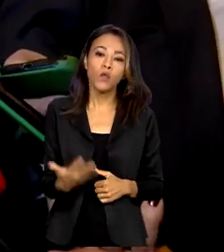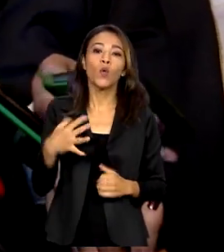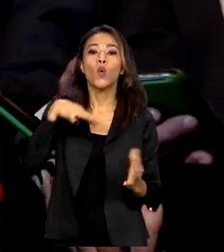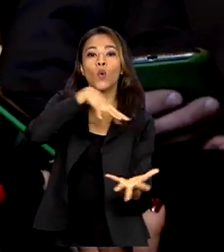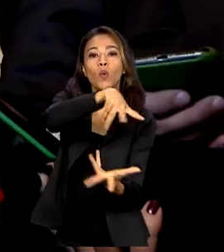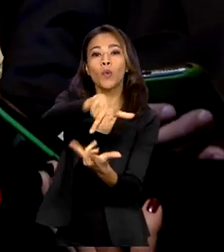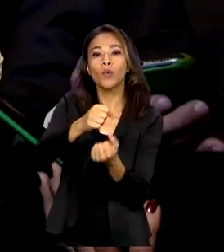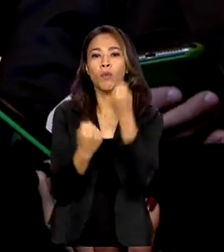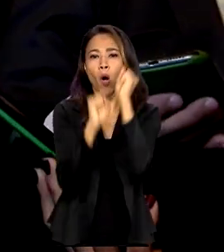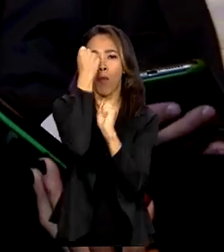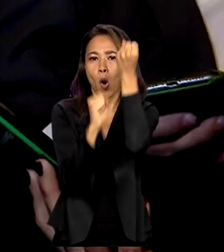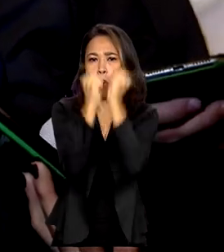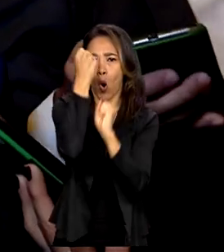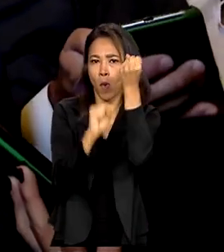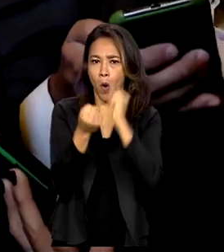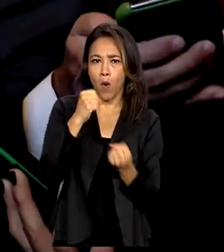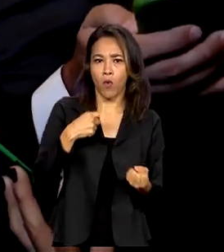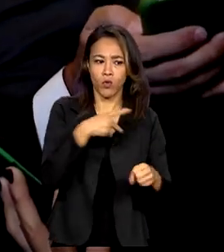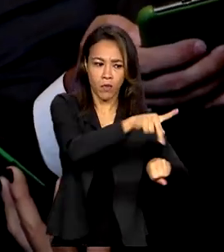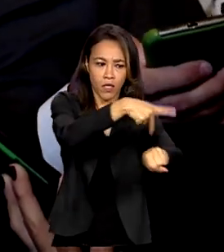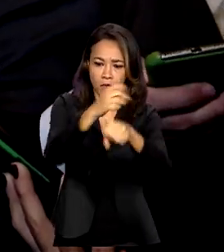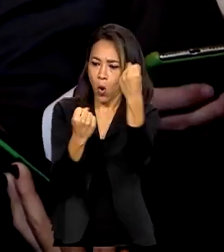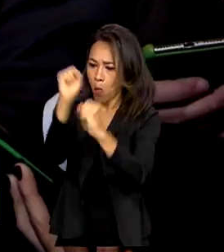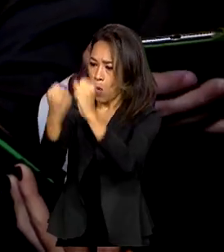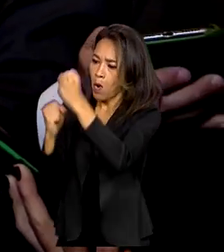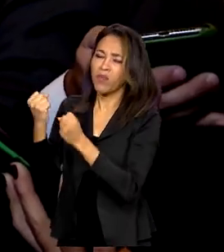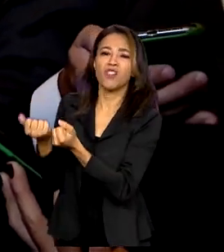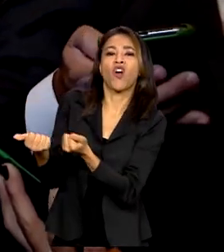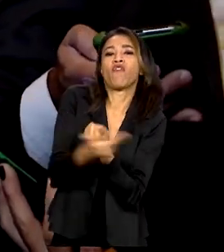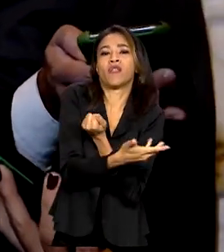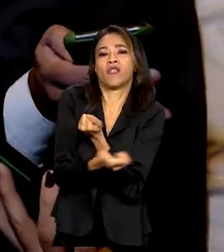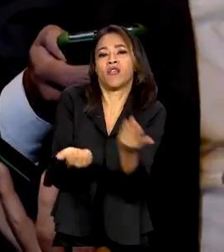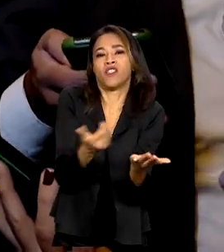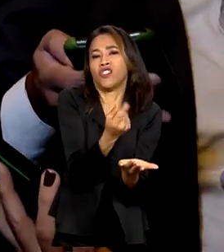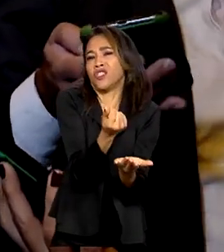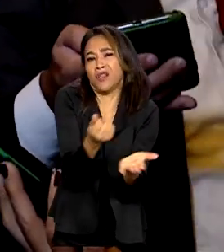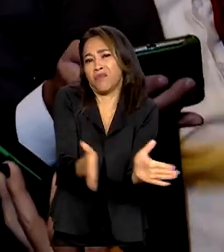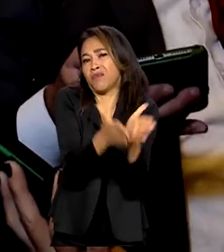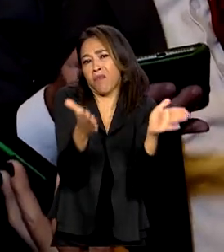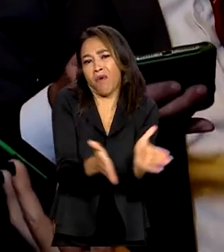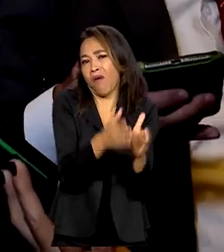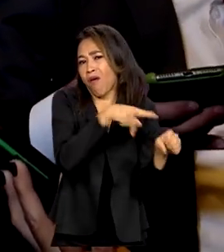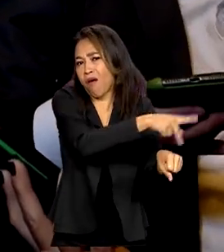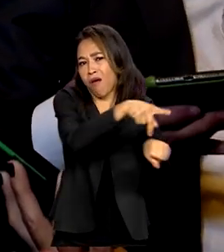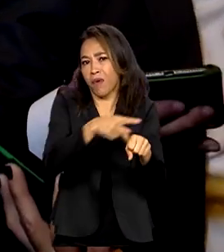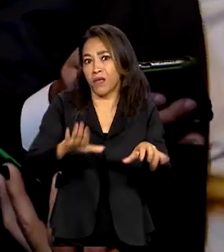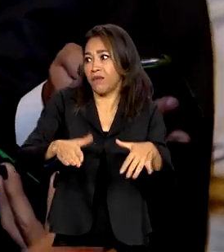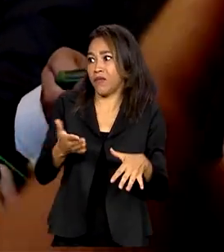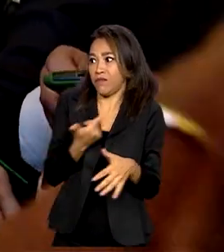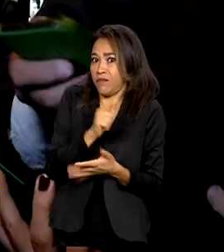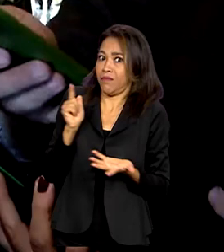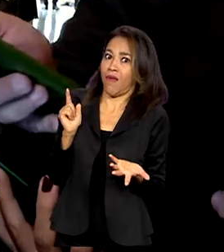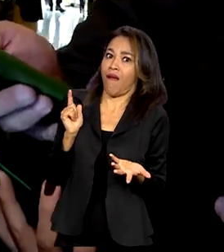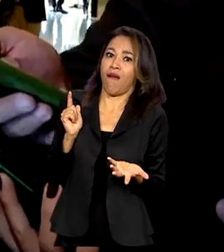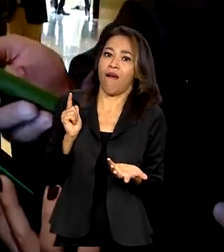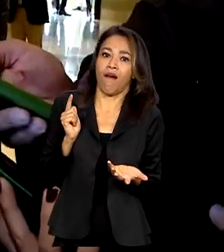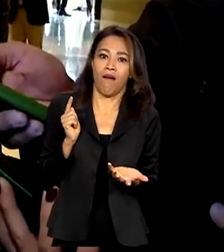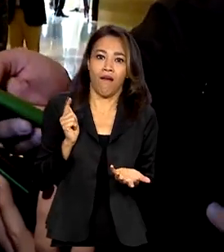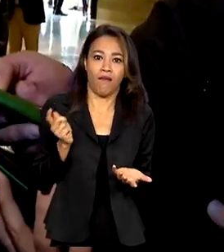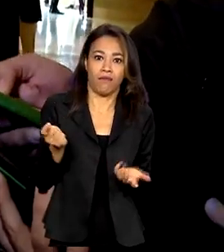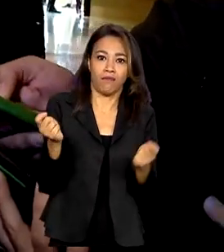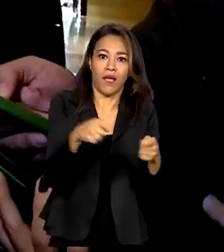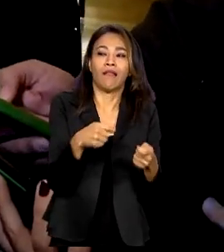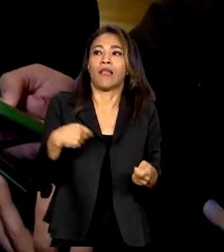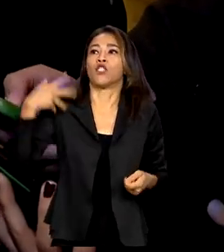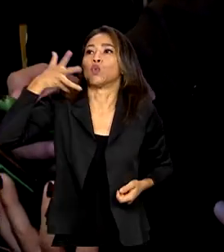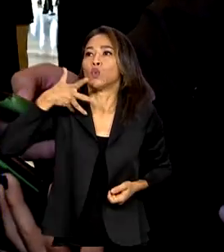sua tarefa. Não é só oferecer dinheiro para os países pobres. Às vezes, dinheiro que não aparece. Ou seja, às vezes tem muito